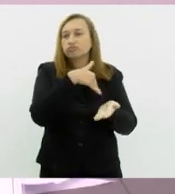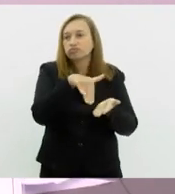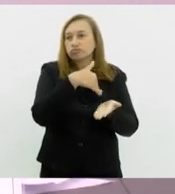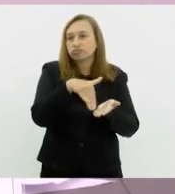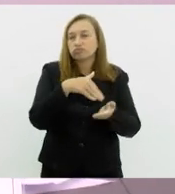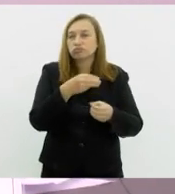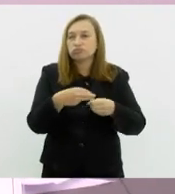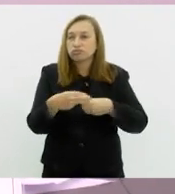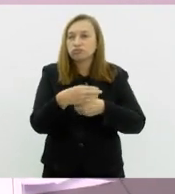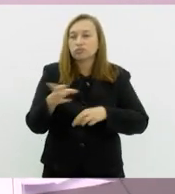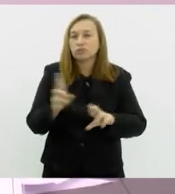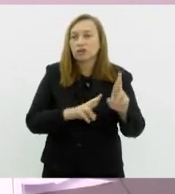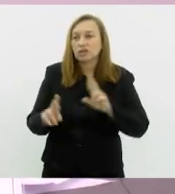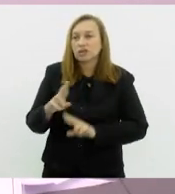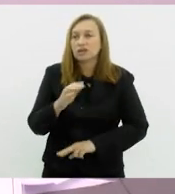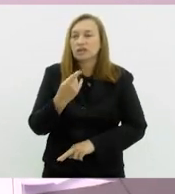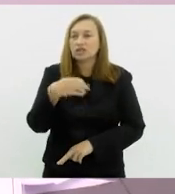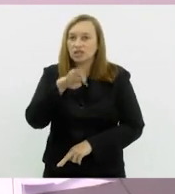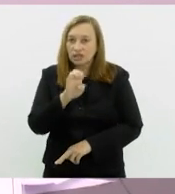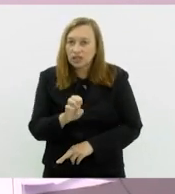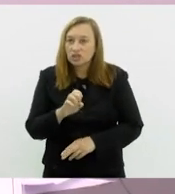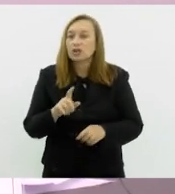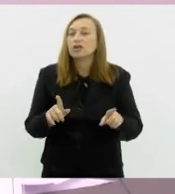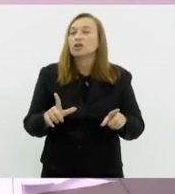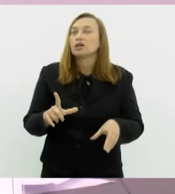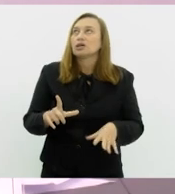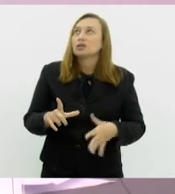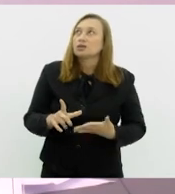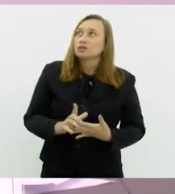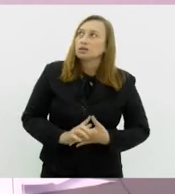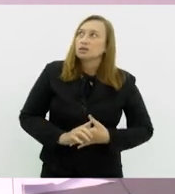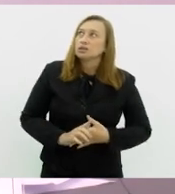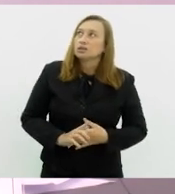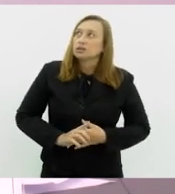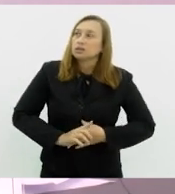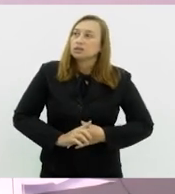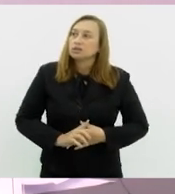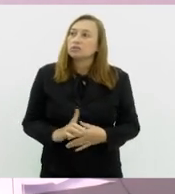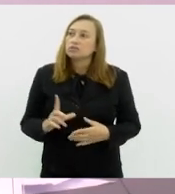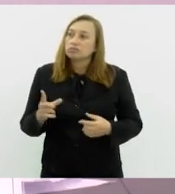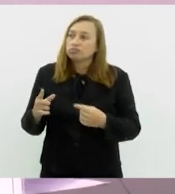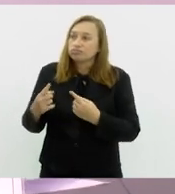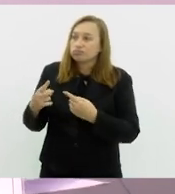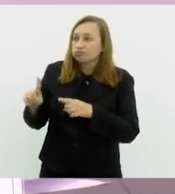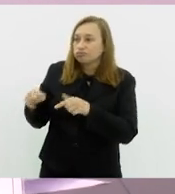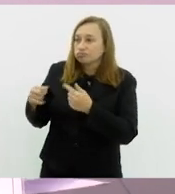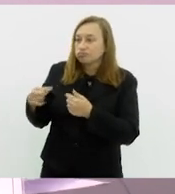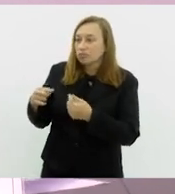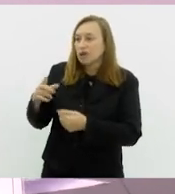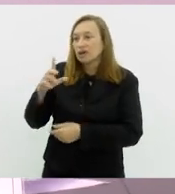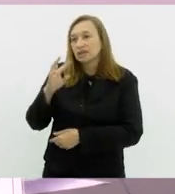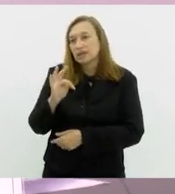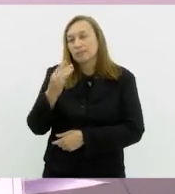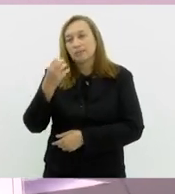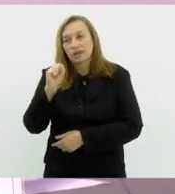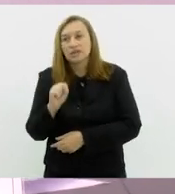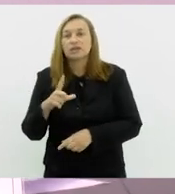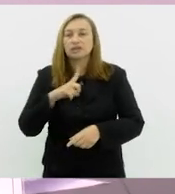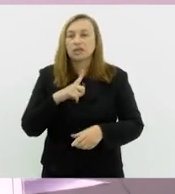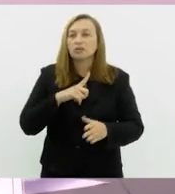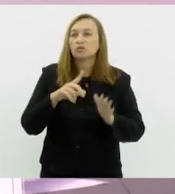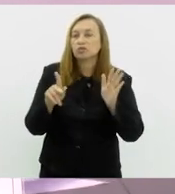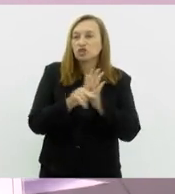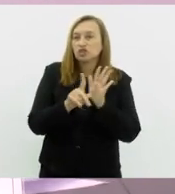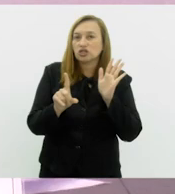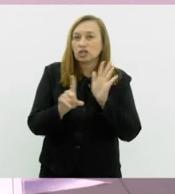relação às creches. Temos ainda, diante da provocação feita pela Tamires, temos ainda um projeto de